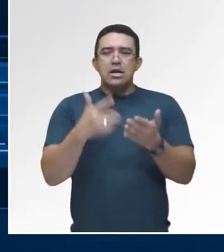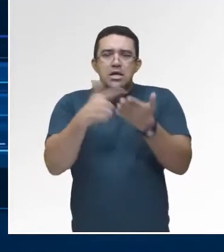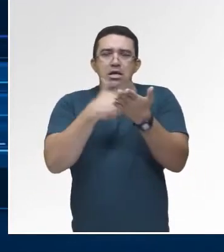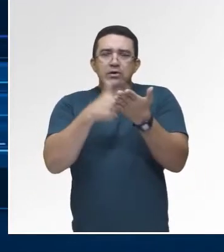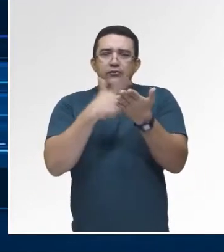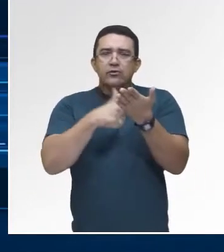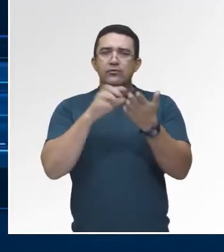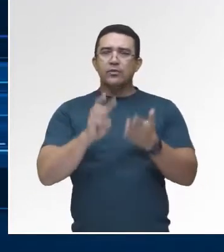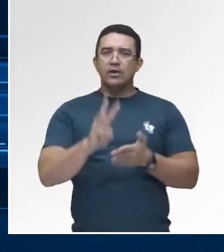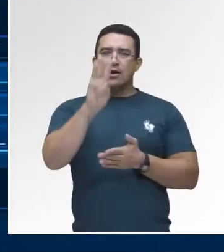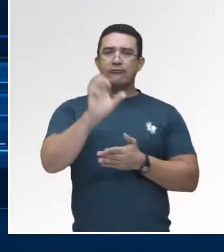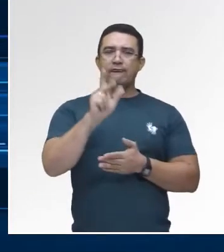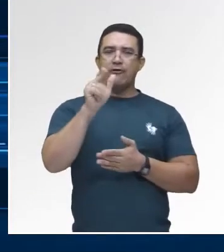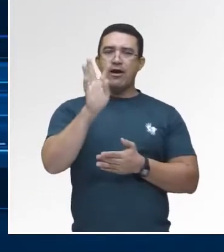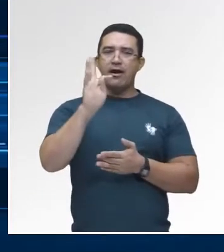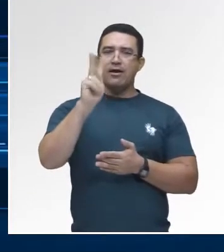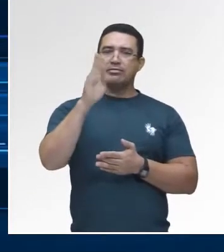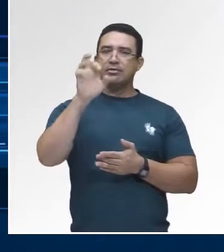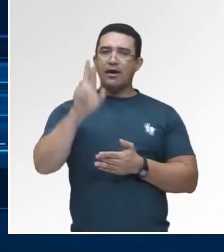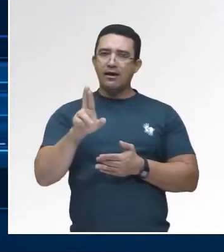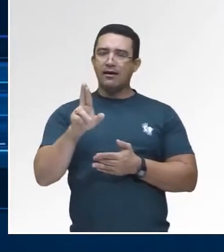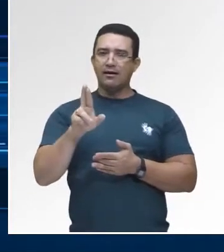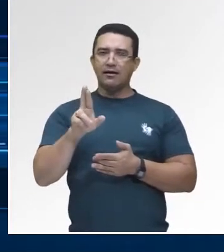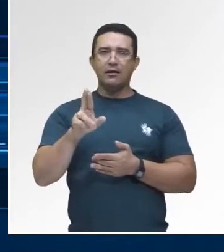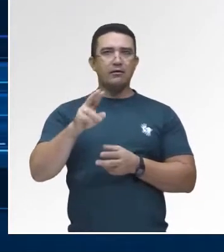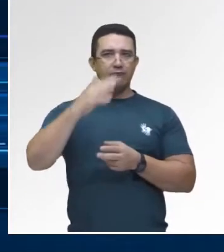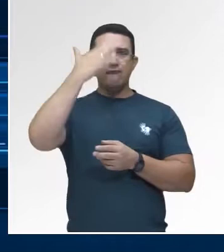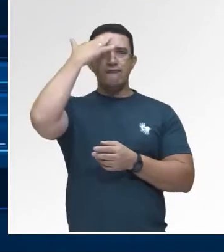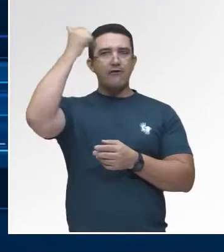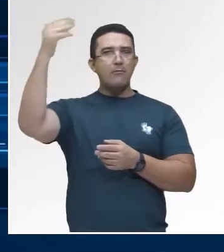e influenciou todo esse movimento